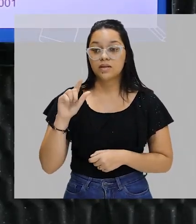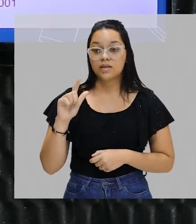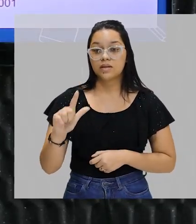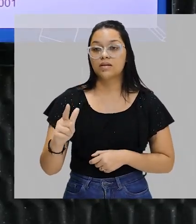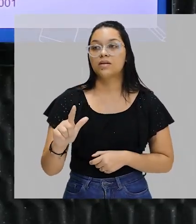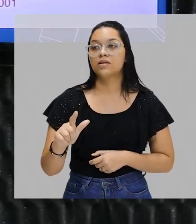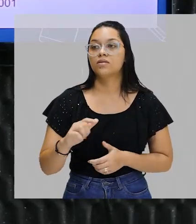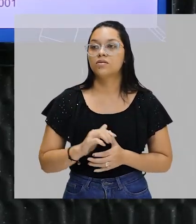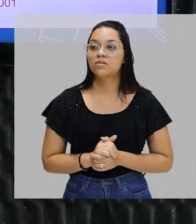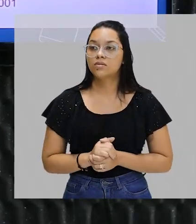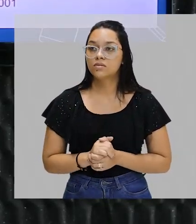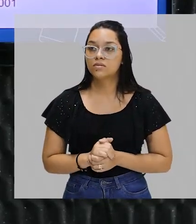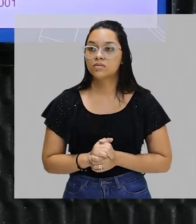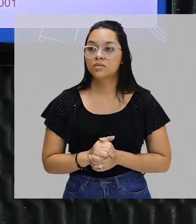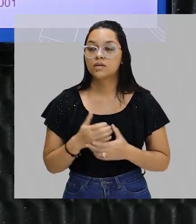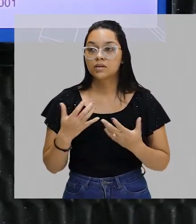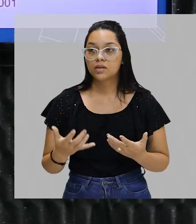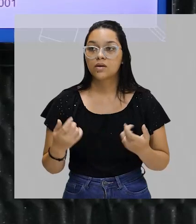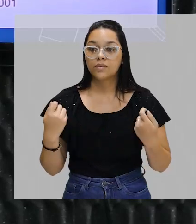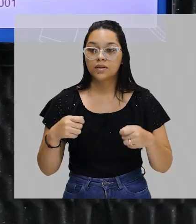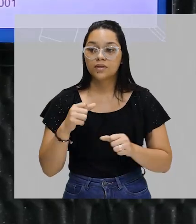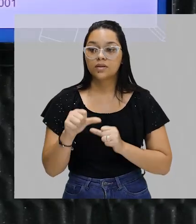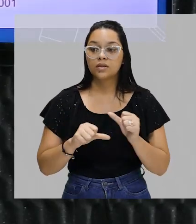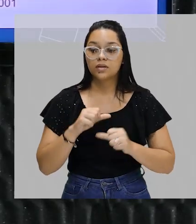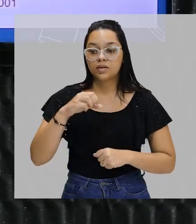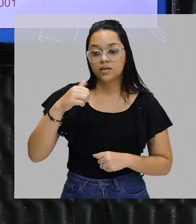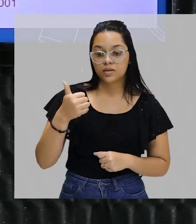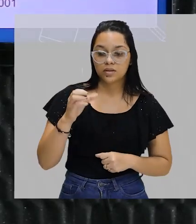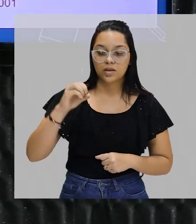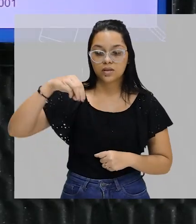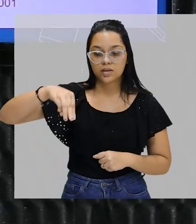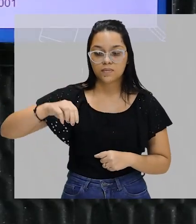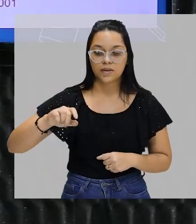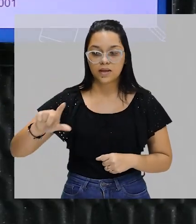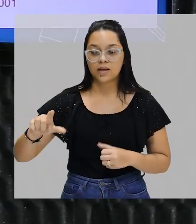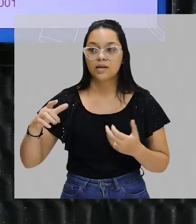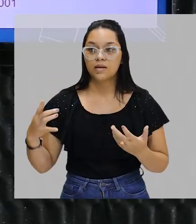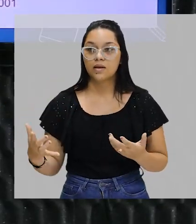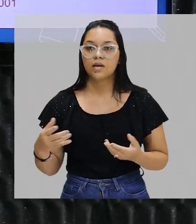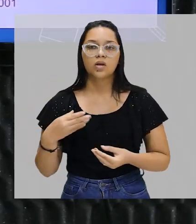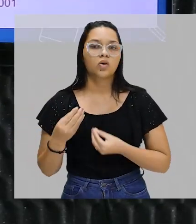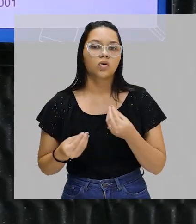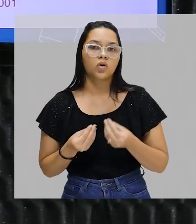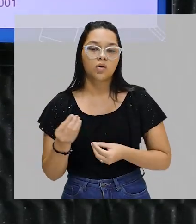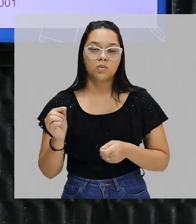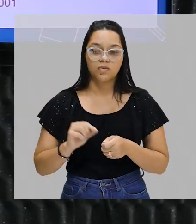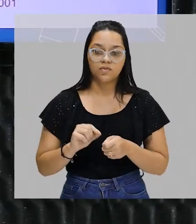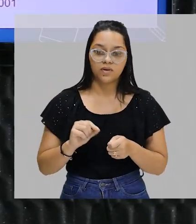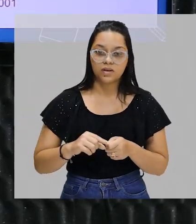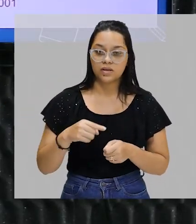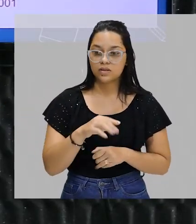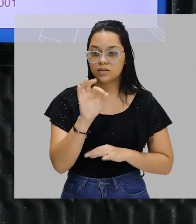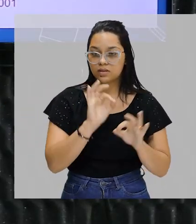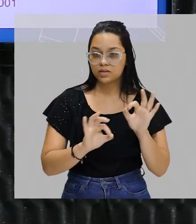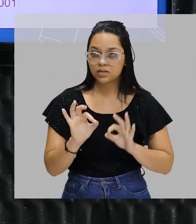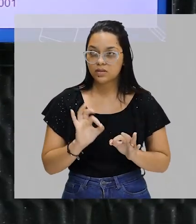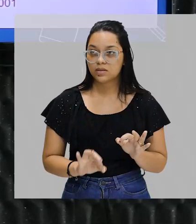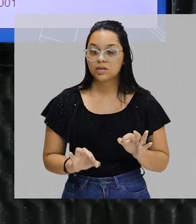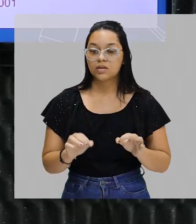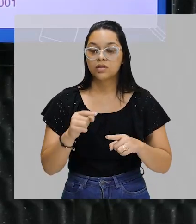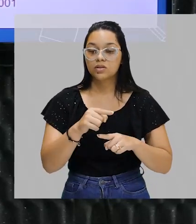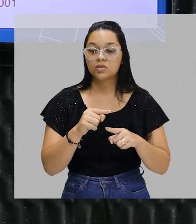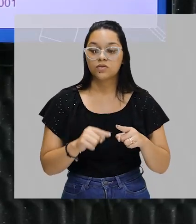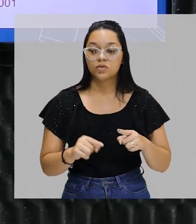tá certo? Então, eu vou ter que transformar 10 ml para litros. E como a gente faz esse procedimento? Dividindo por